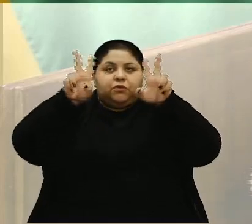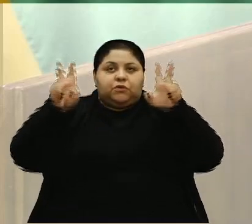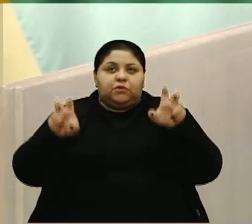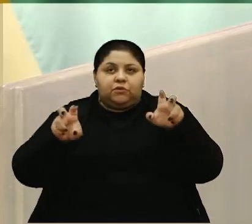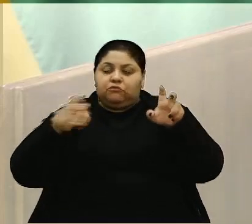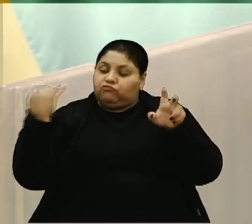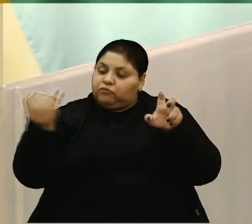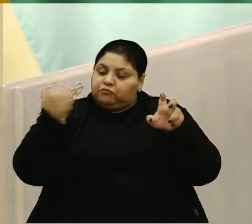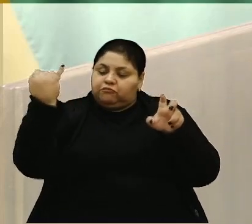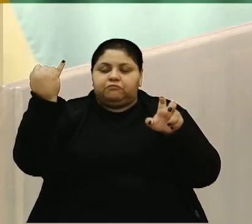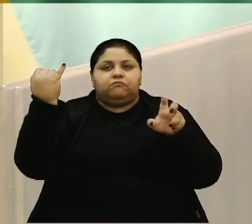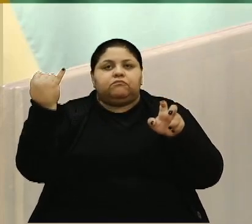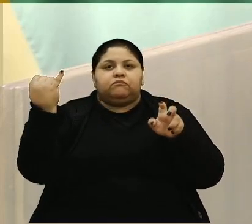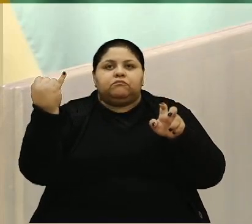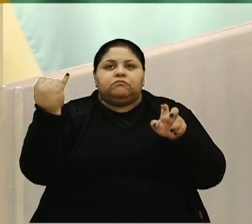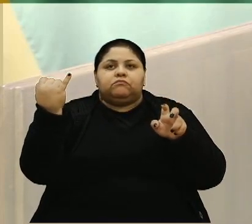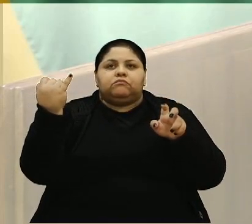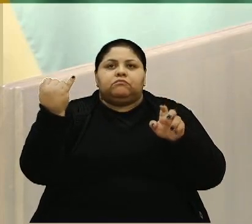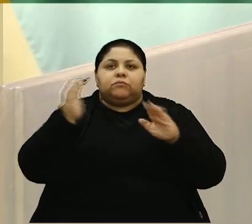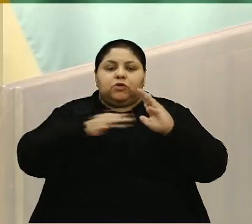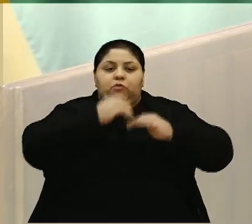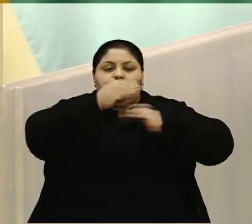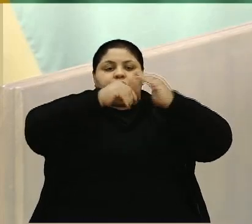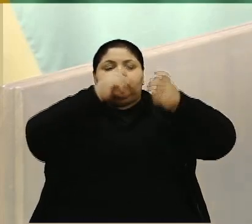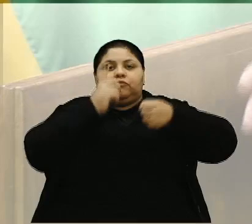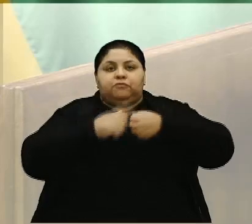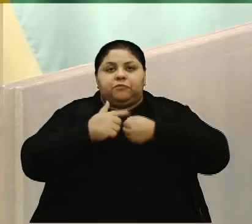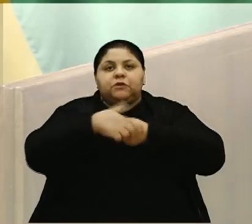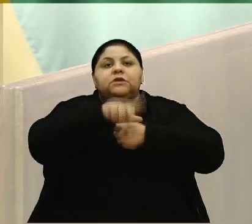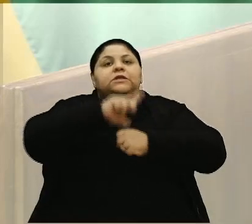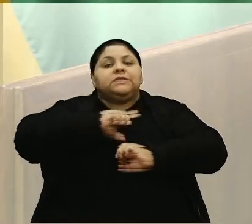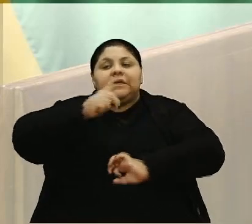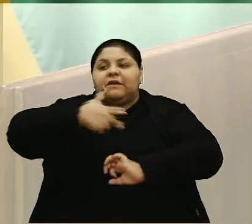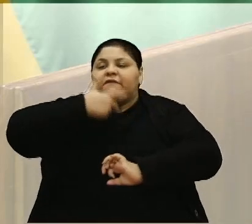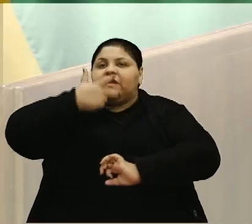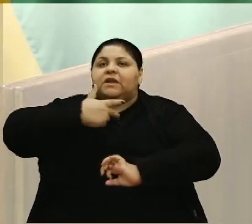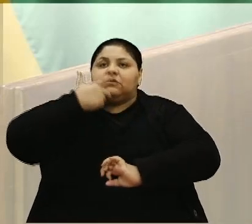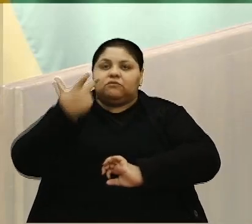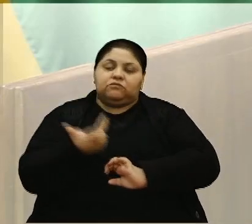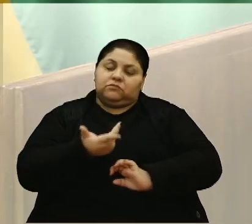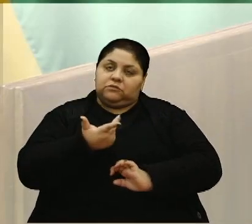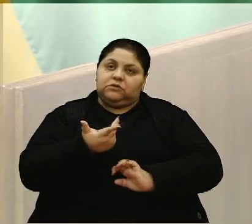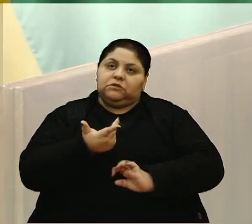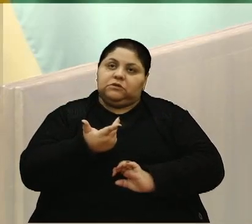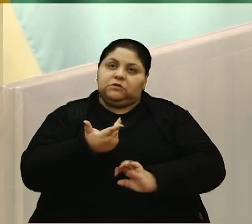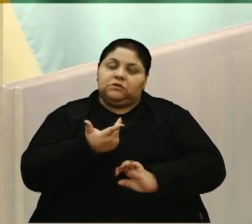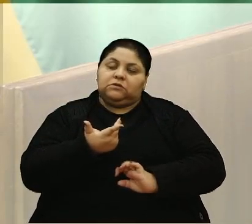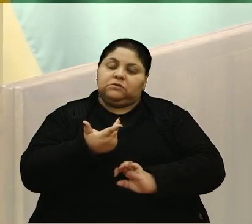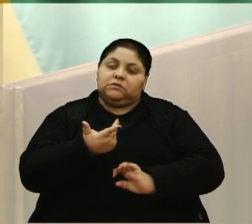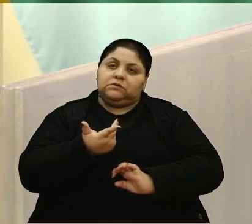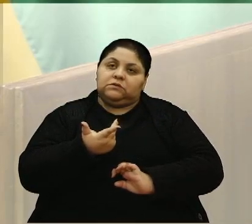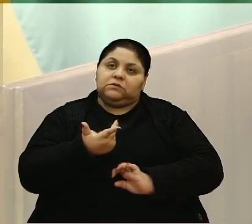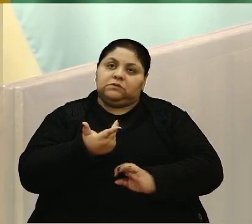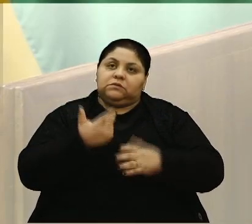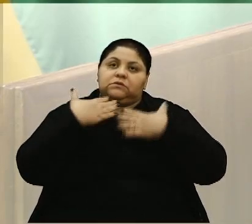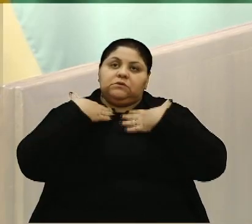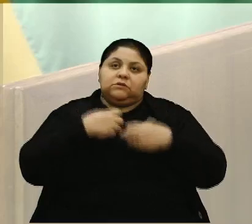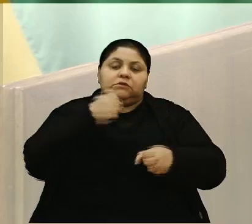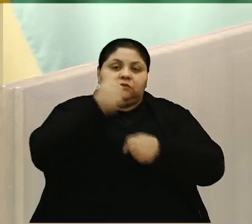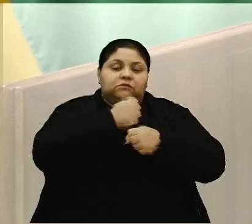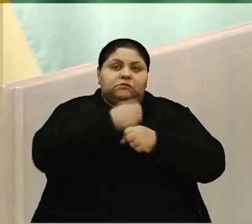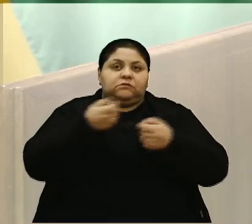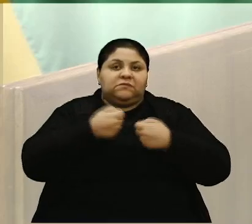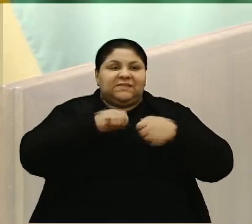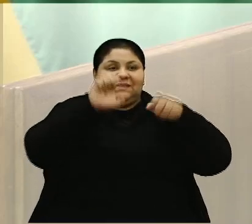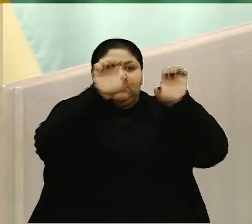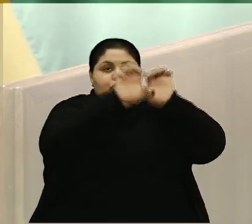extrema importância para o desenvolvimento da cidade. A gente tem que estar falando que a Secretaria de Obras precisa de